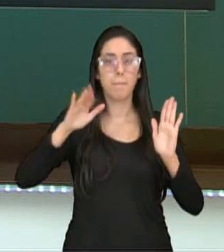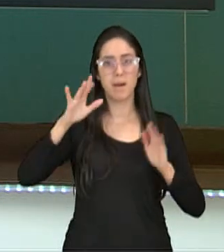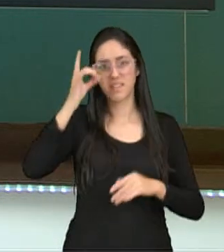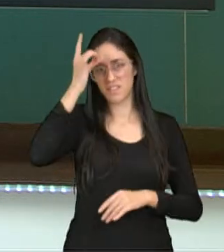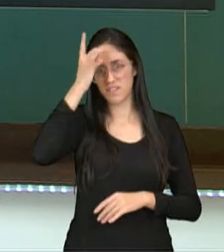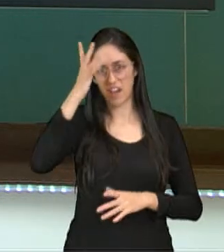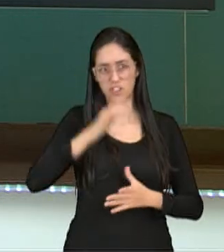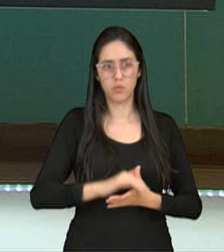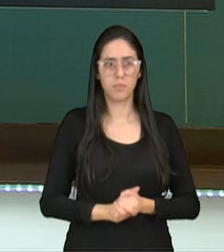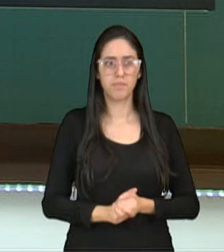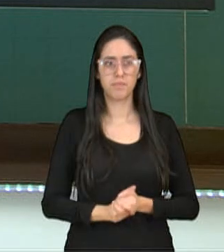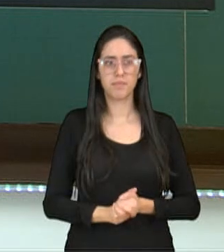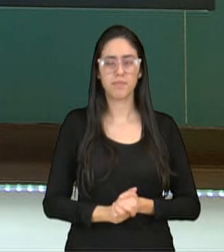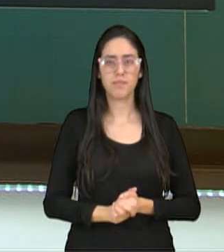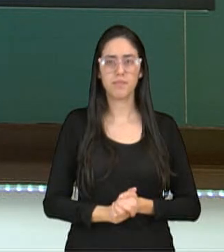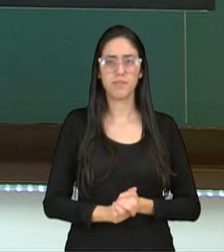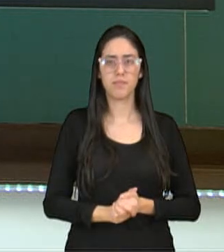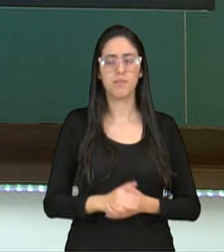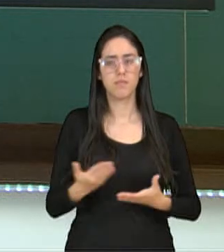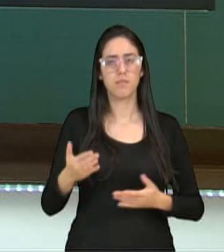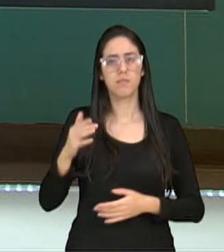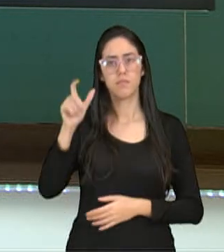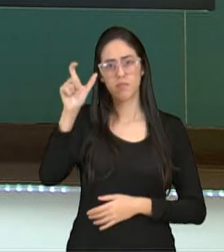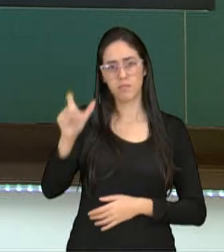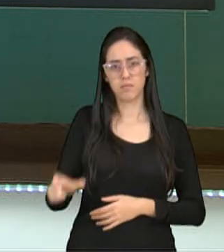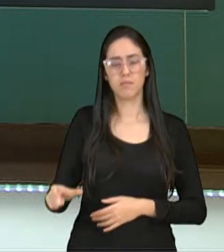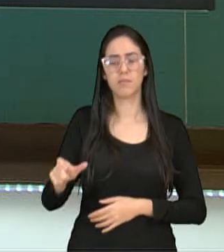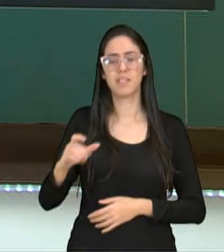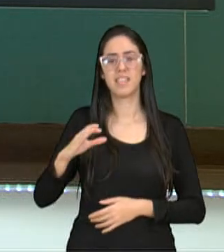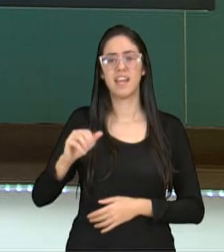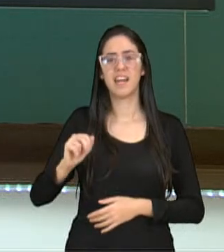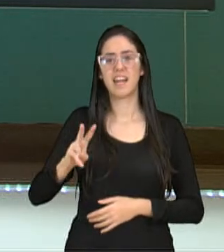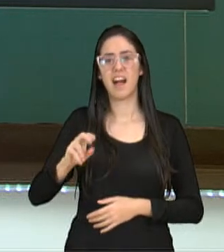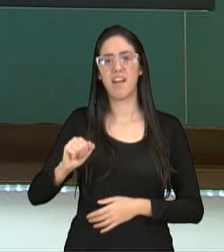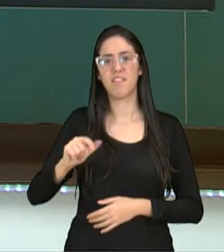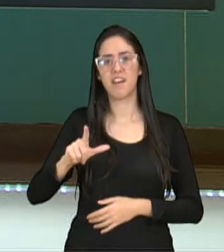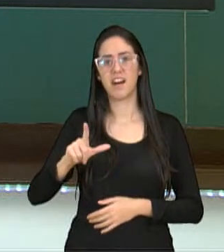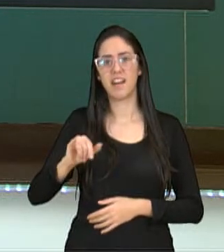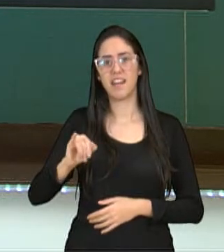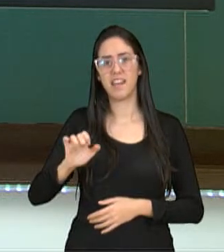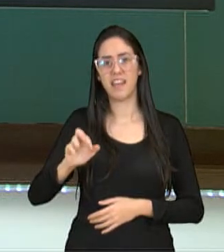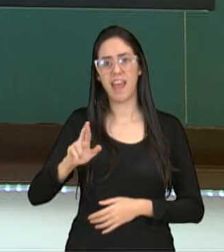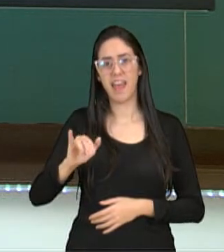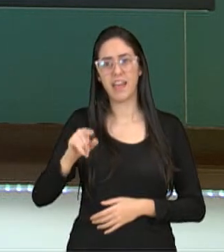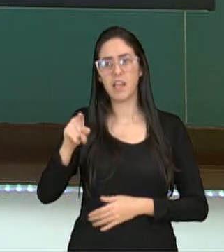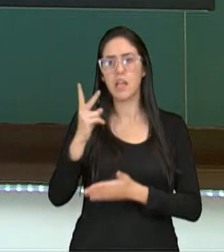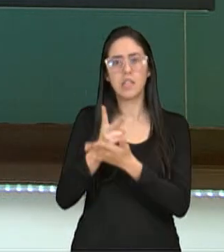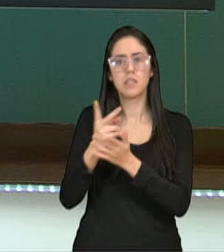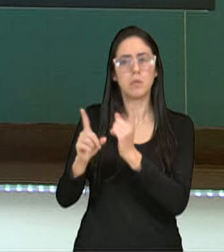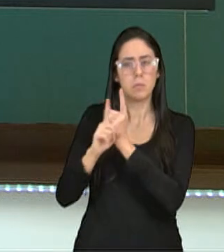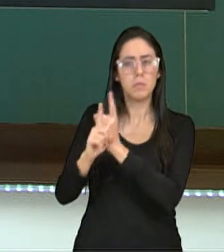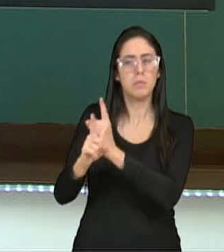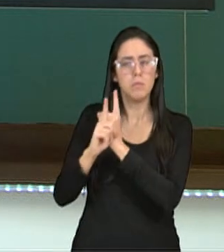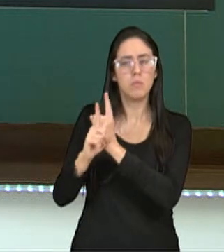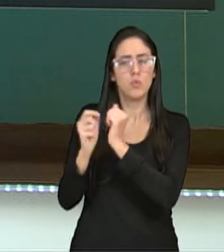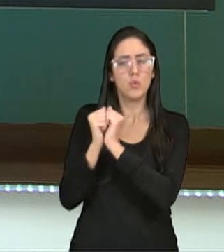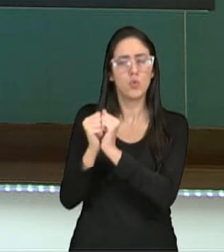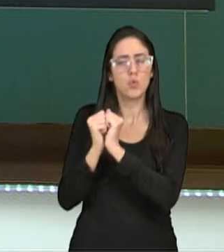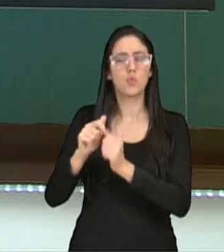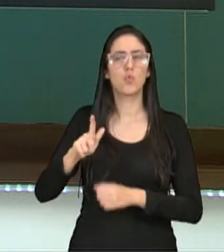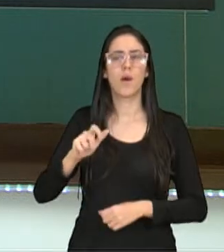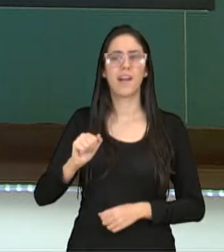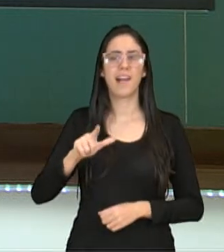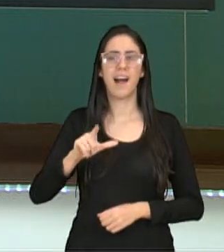calcularem. O Cavalieri, o Bonaventura Cavalieri, ele era discípulo de Galileu Galilei, aquele cara muito famoso que a gente